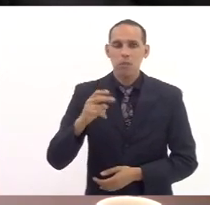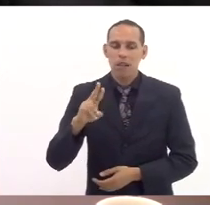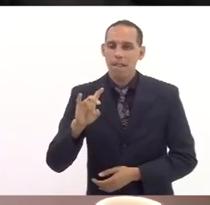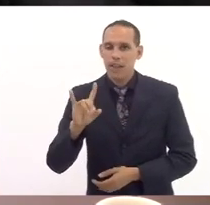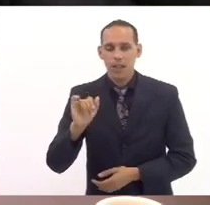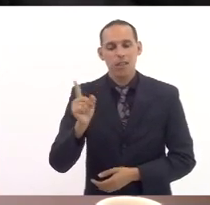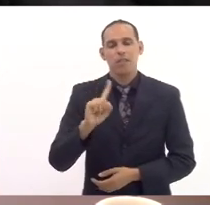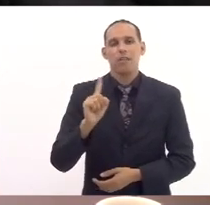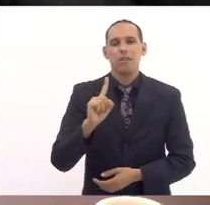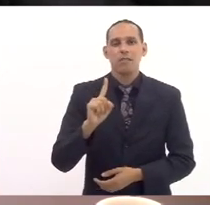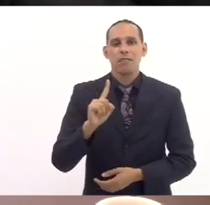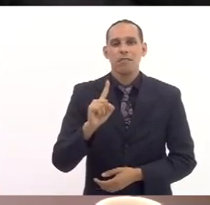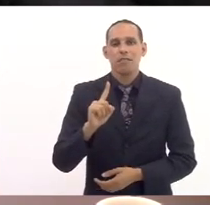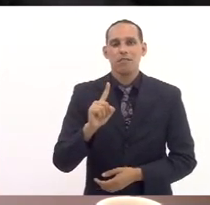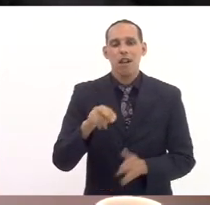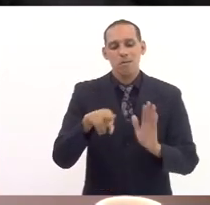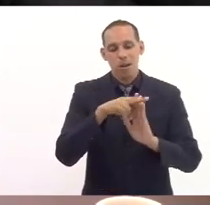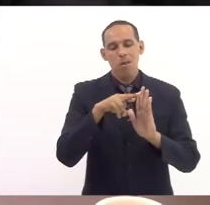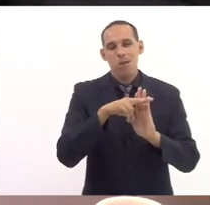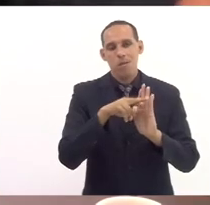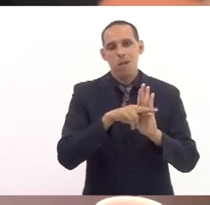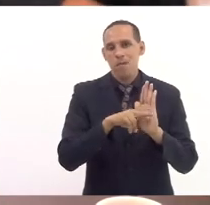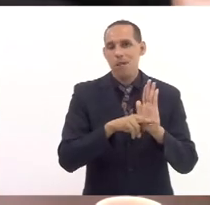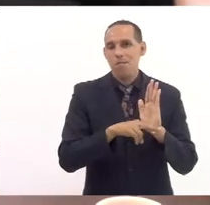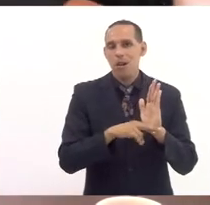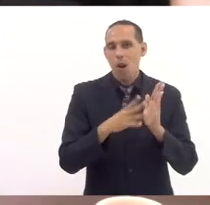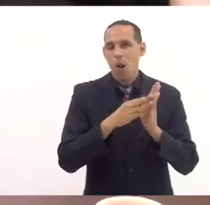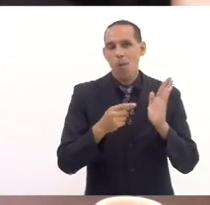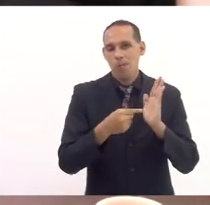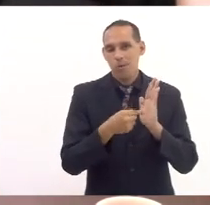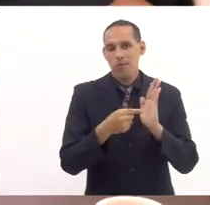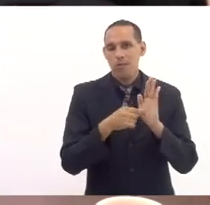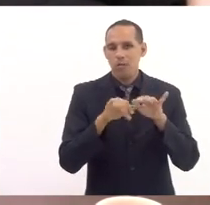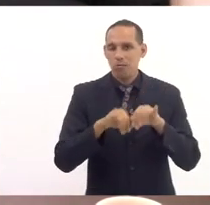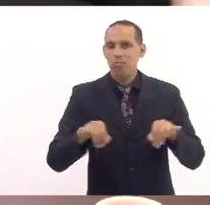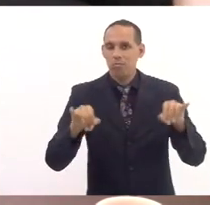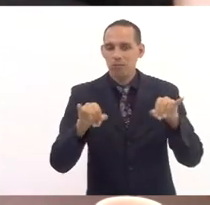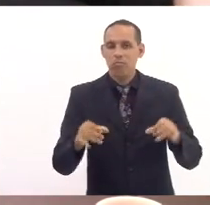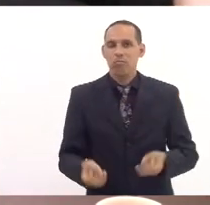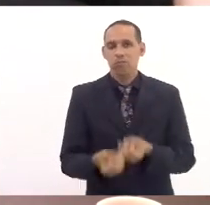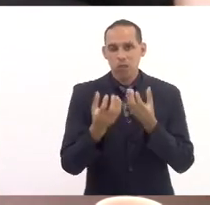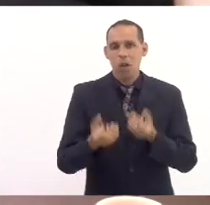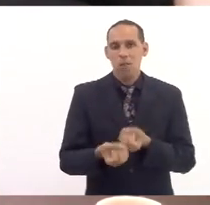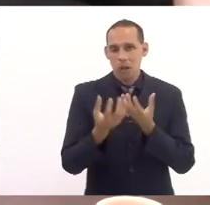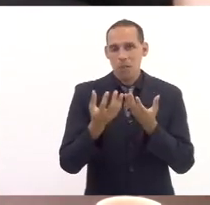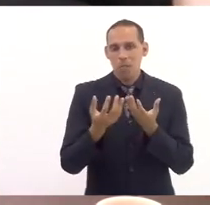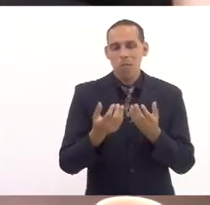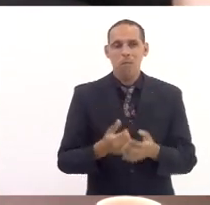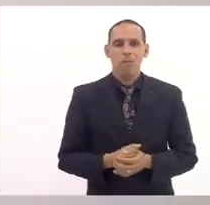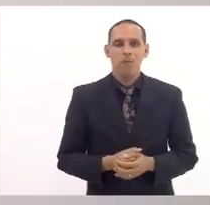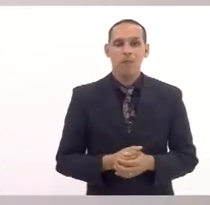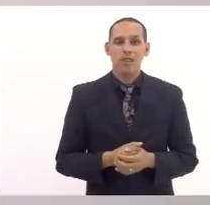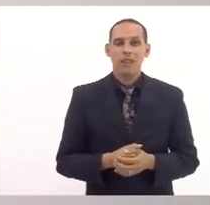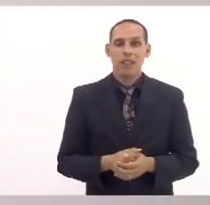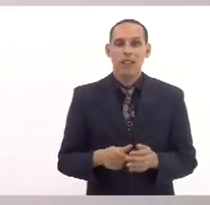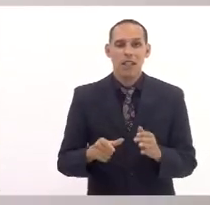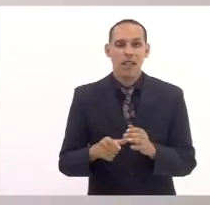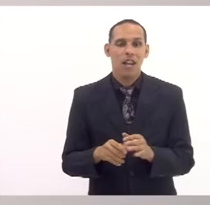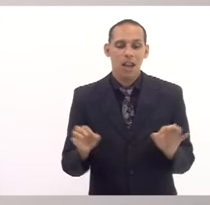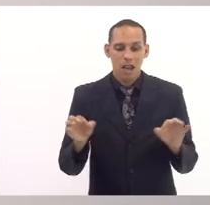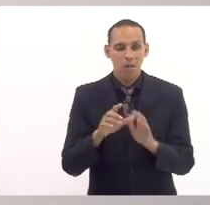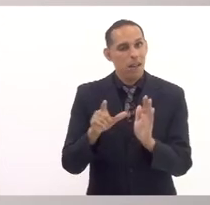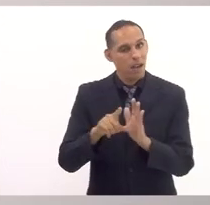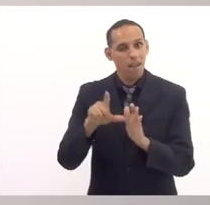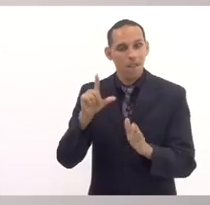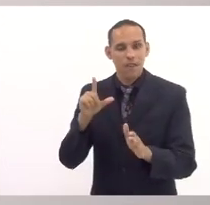é para regulamentar o modelo de informação pelas concessionárias. Antes de encerrar, tem uma